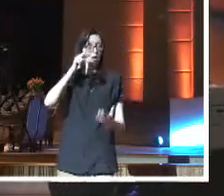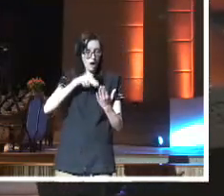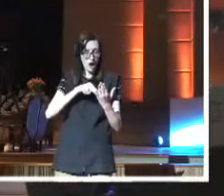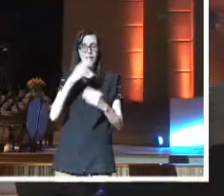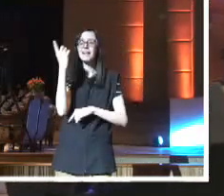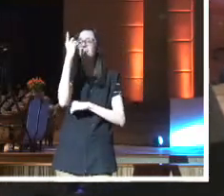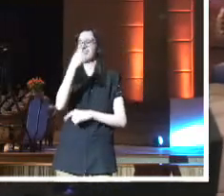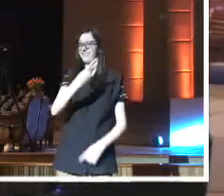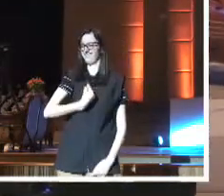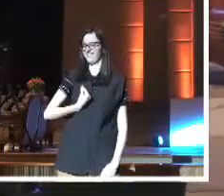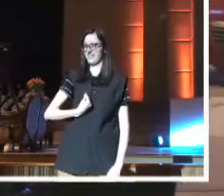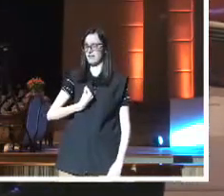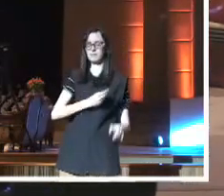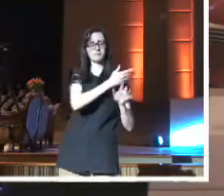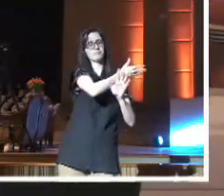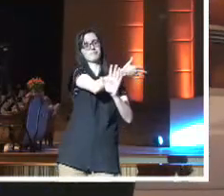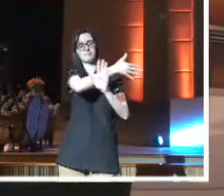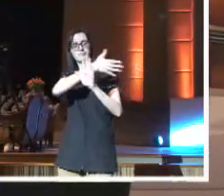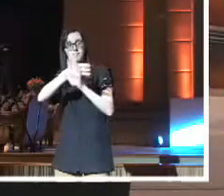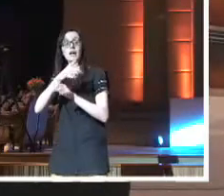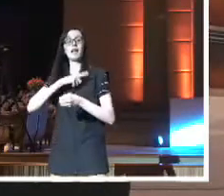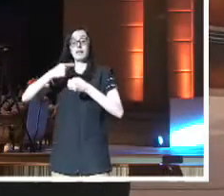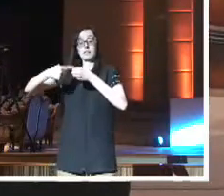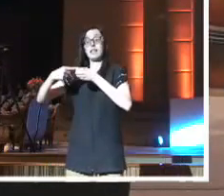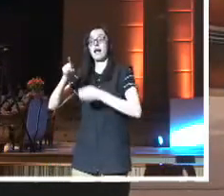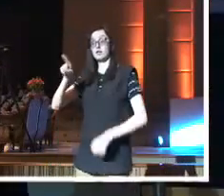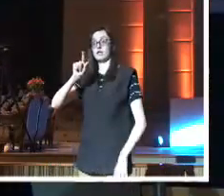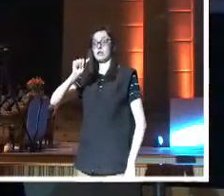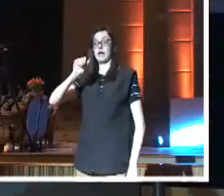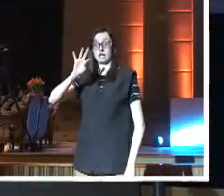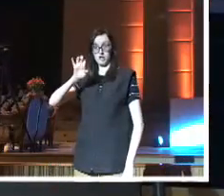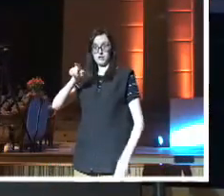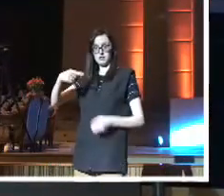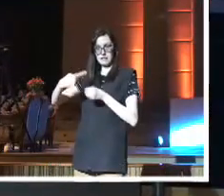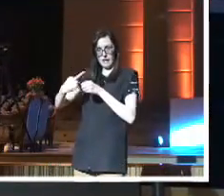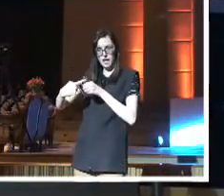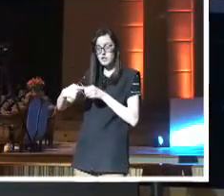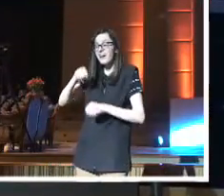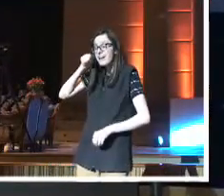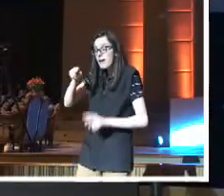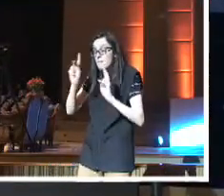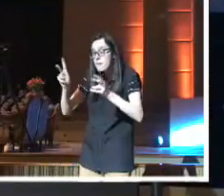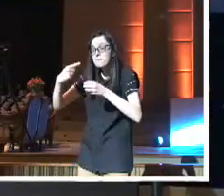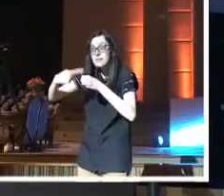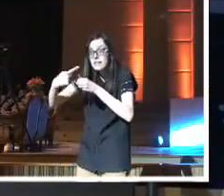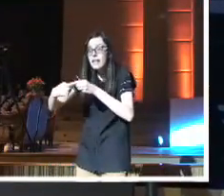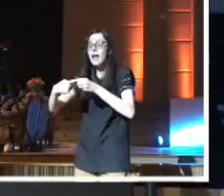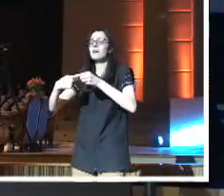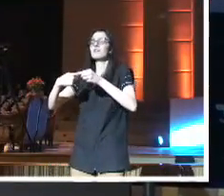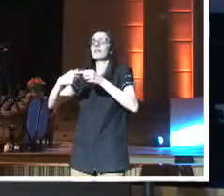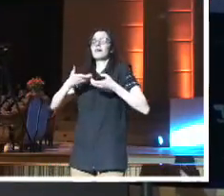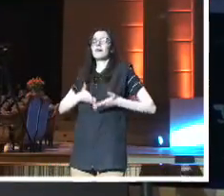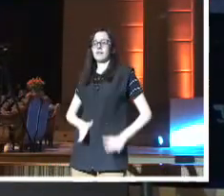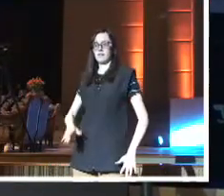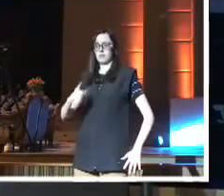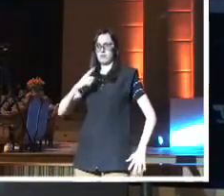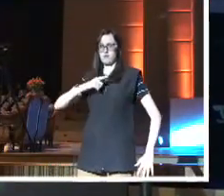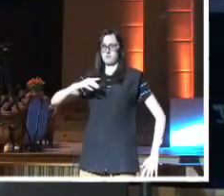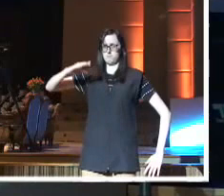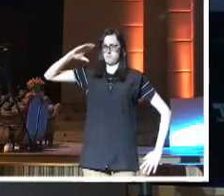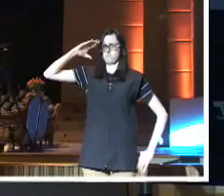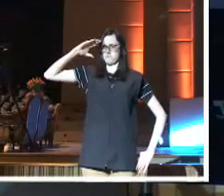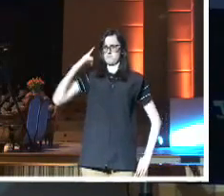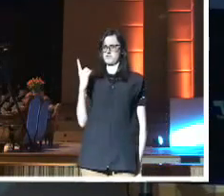Davi, e ele está na cidade de Gate, na cidade daquele herói